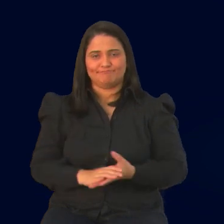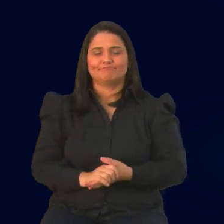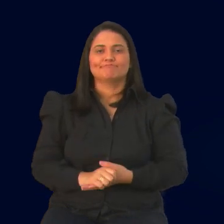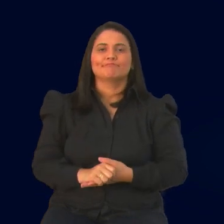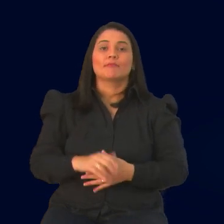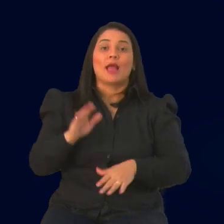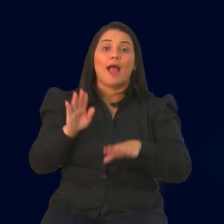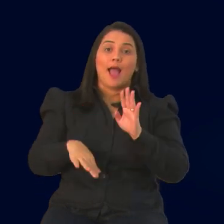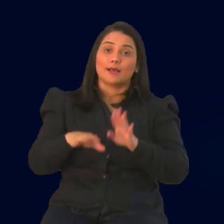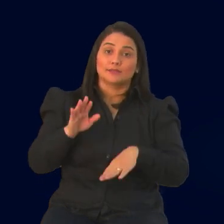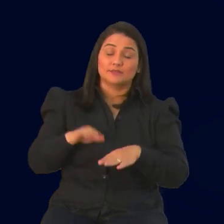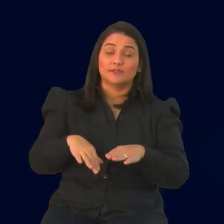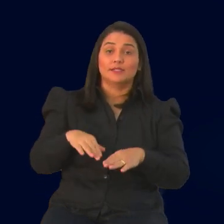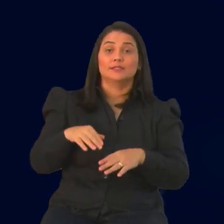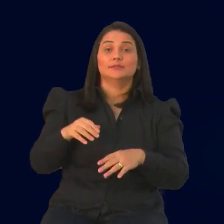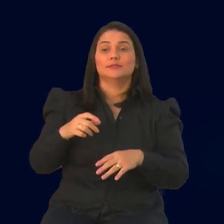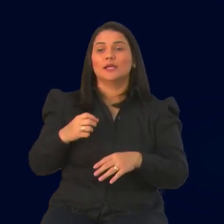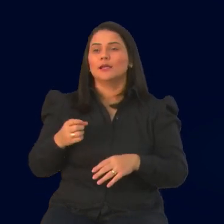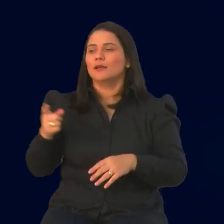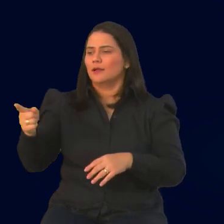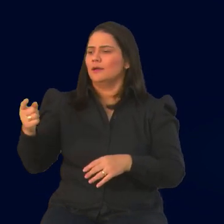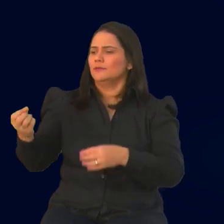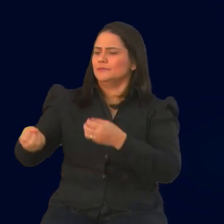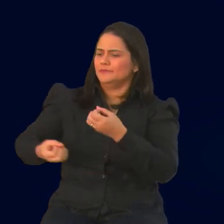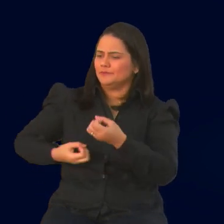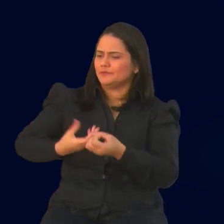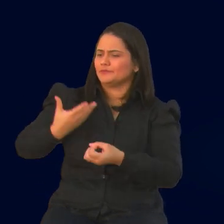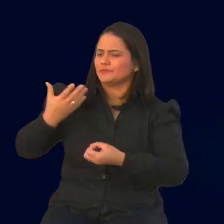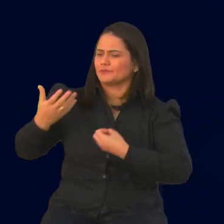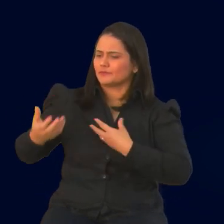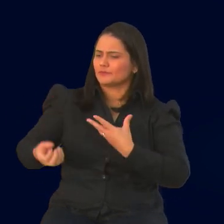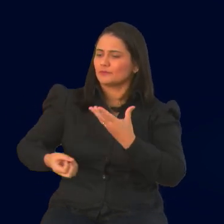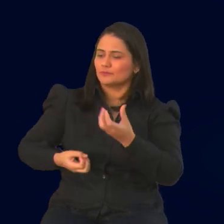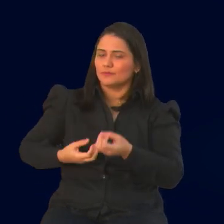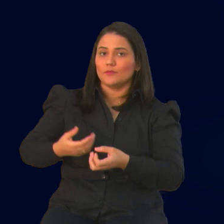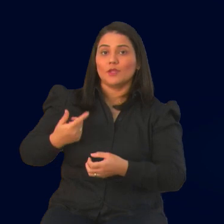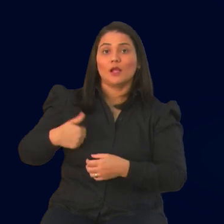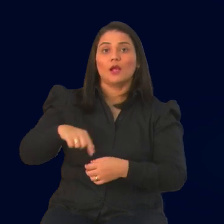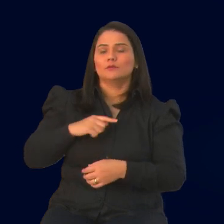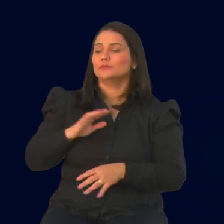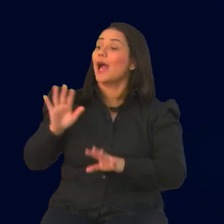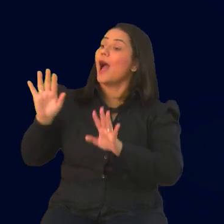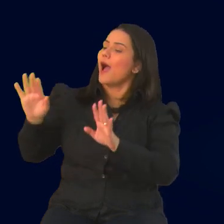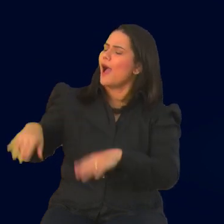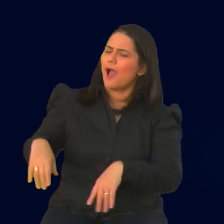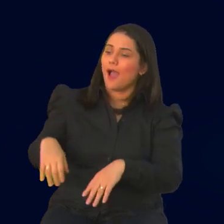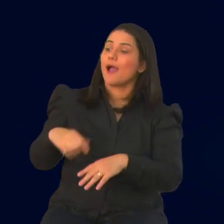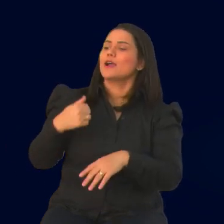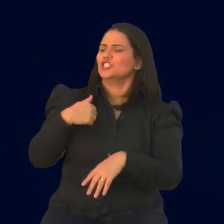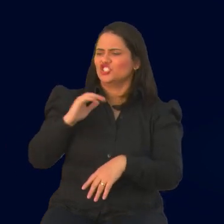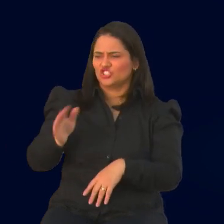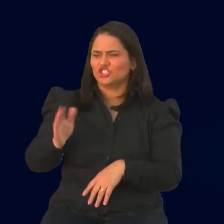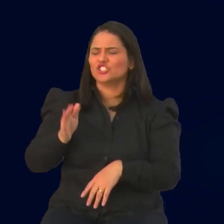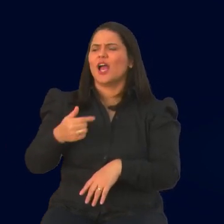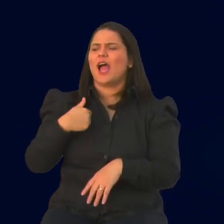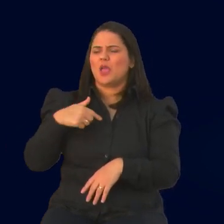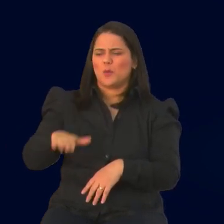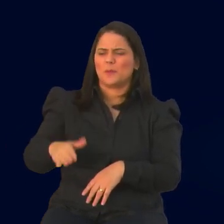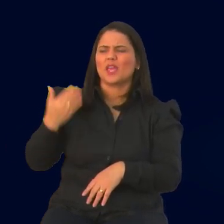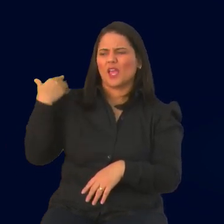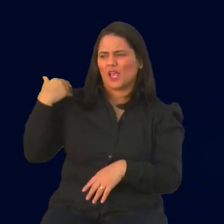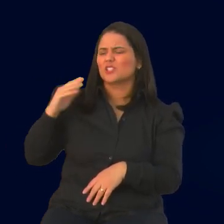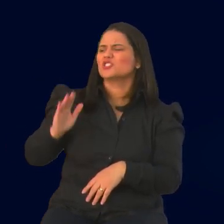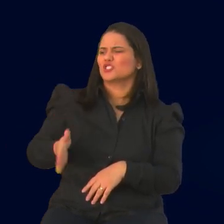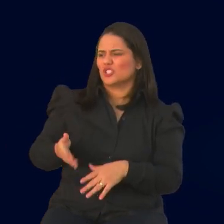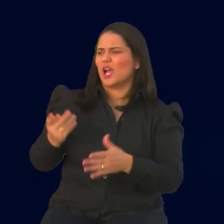está compartilhando uma angústia, um problema, e daí nós já tomamos a palavra. Ah, mas isso já aconteceu comigo quando eu era pequena,